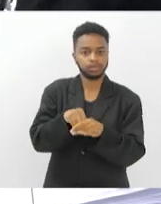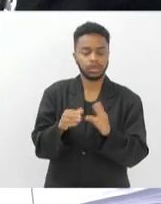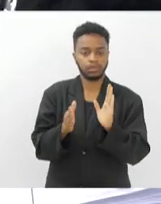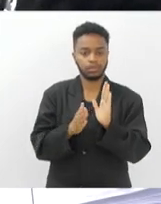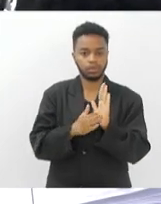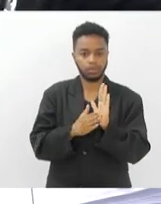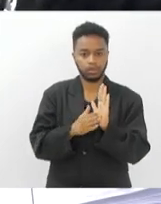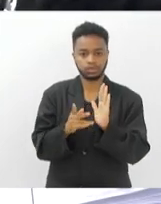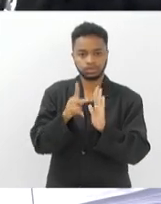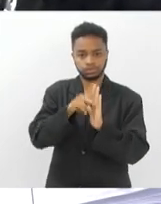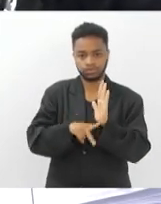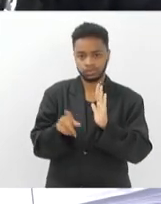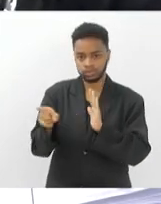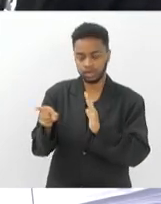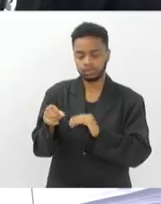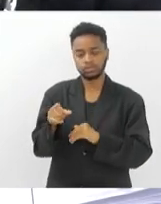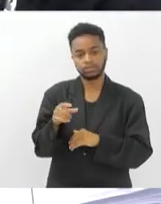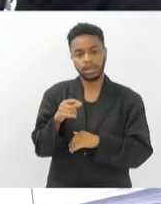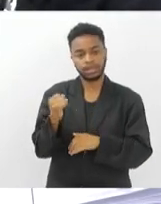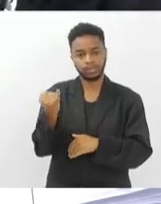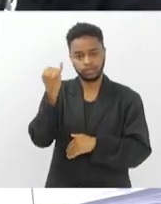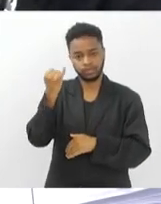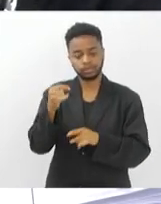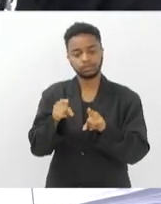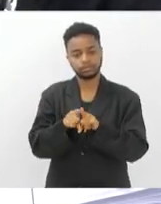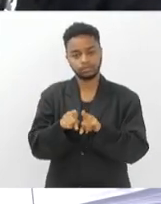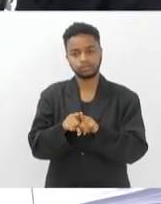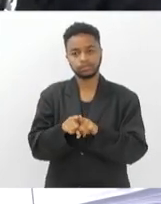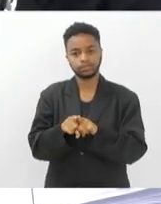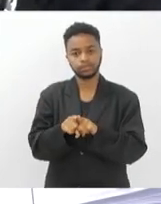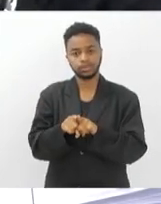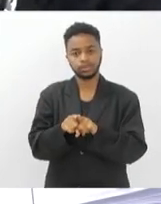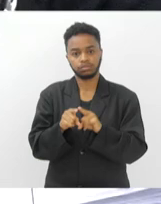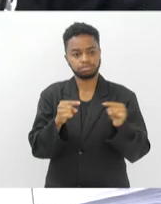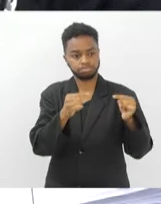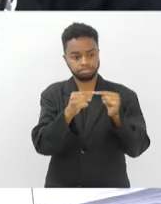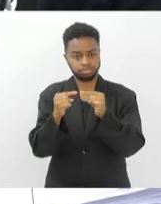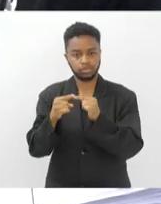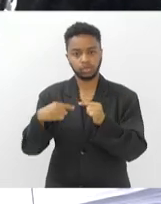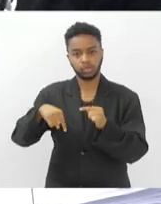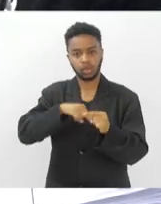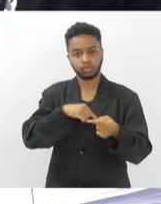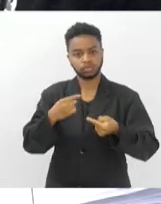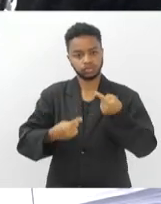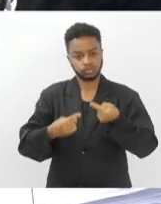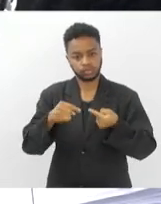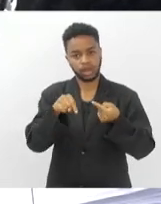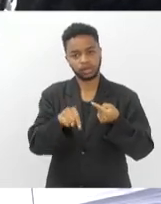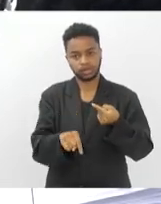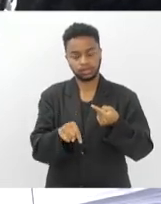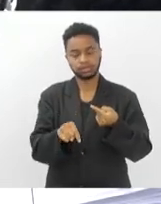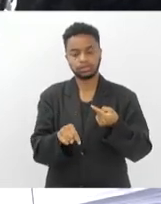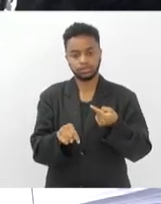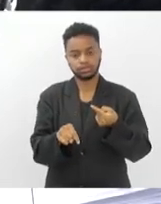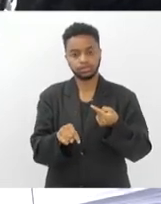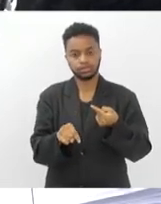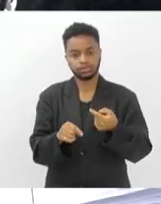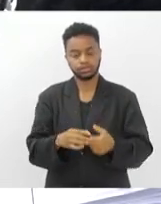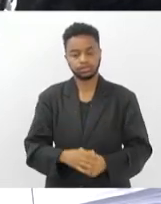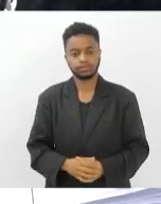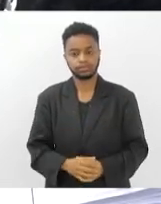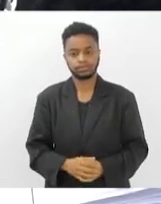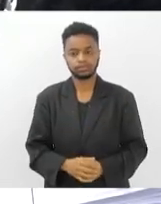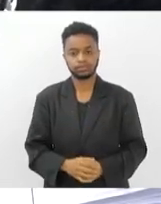é fundamental. E aí vem a contemplar o que todos nós, né, estamos colocando enquanto